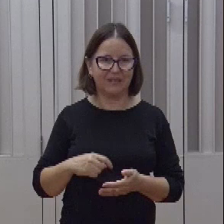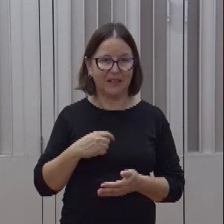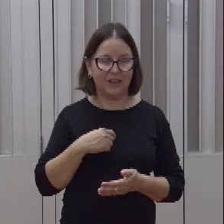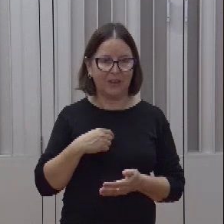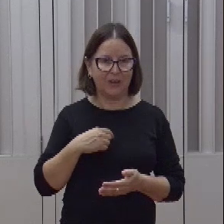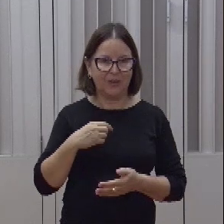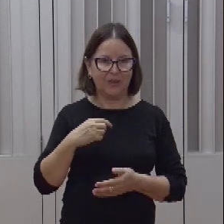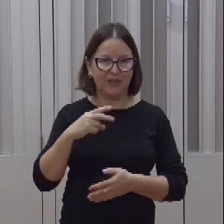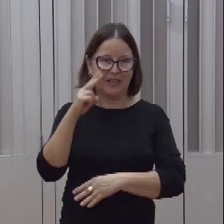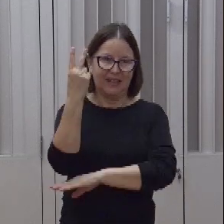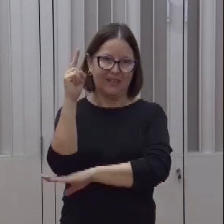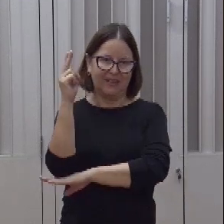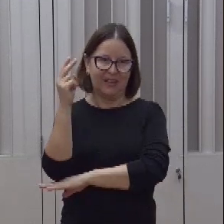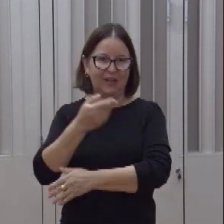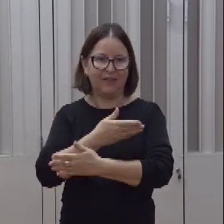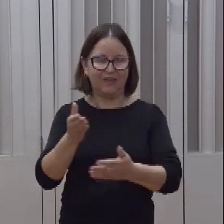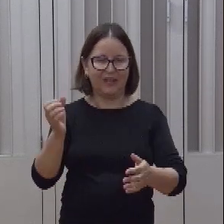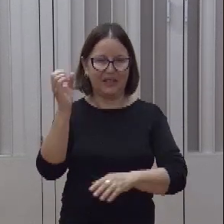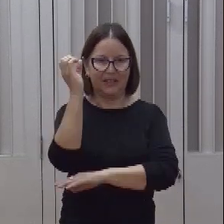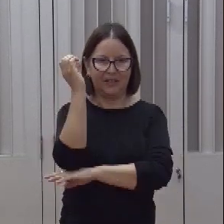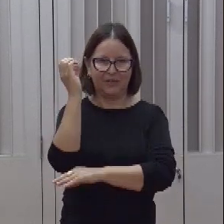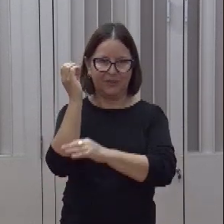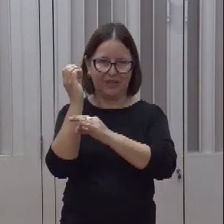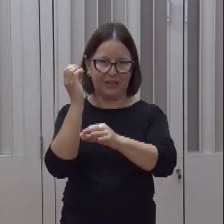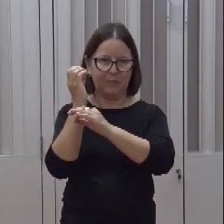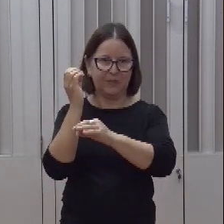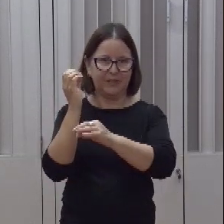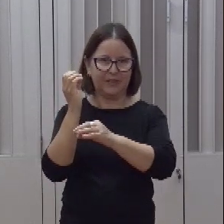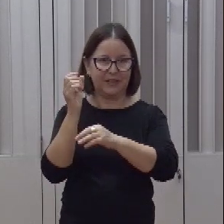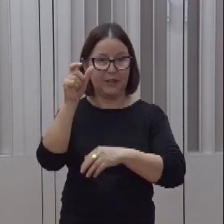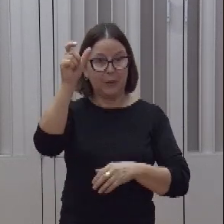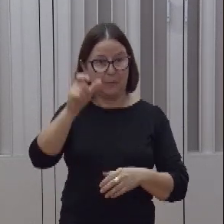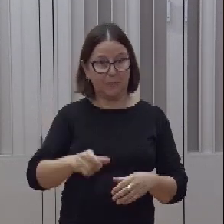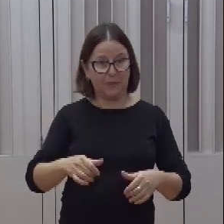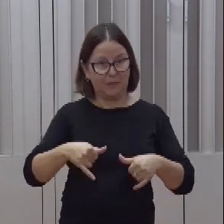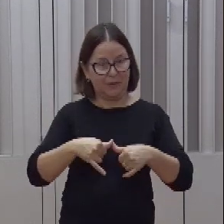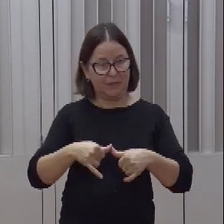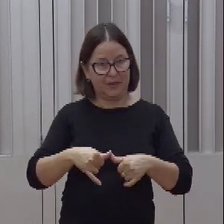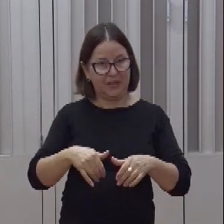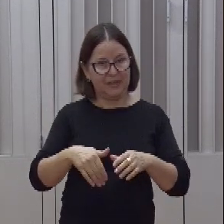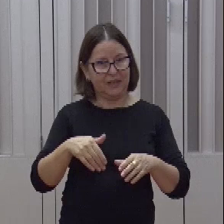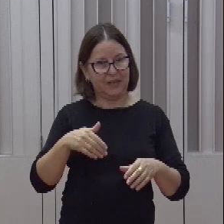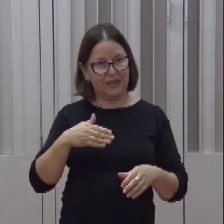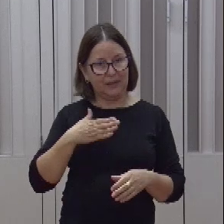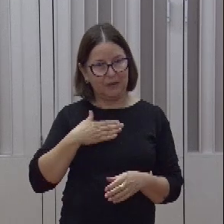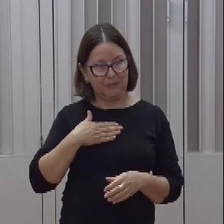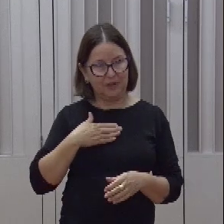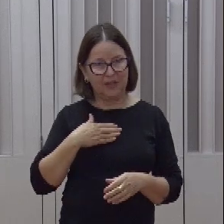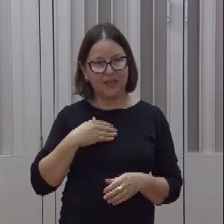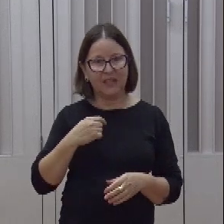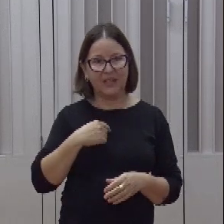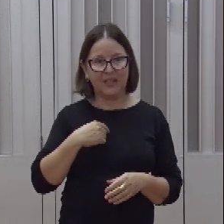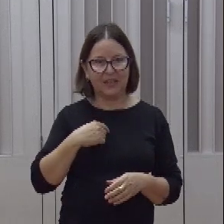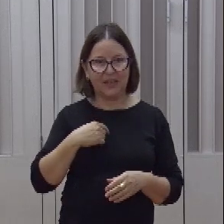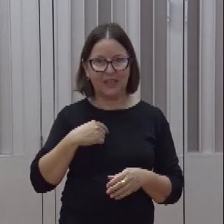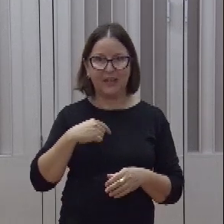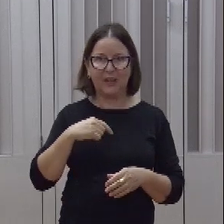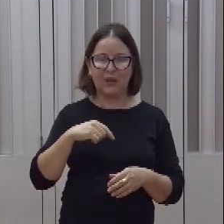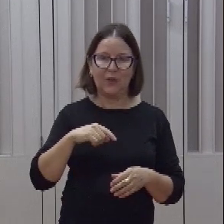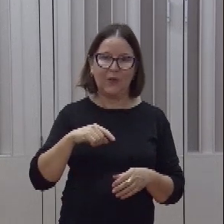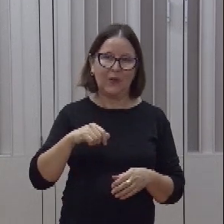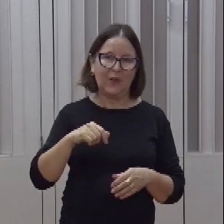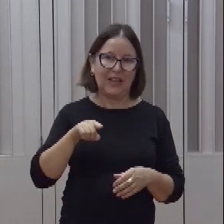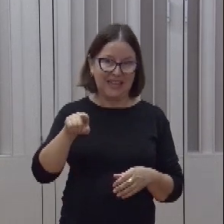Eu sou a videira, vós os ramos. Quem permanece em mim e eu nele, esse dá muito fruto. Agora é o